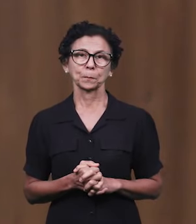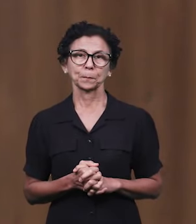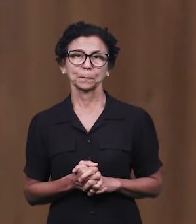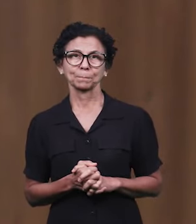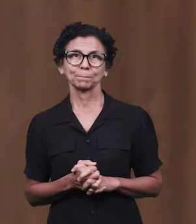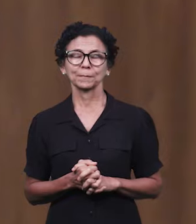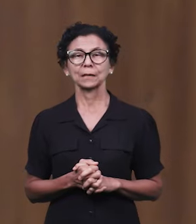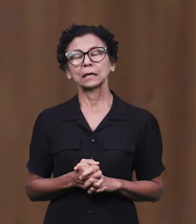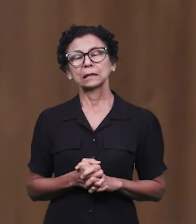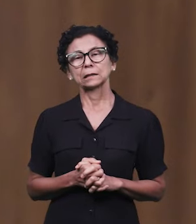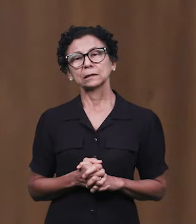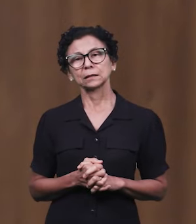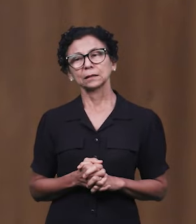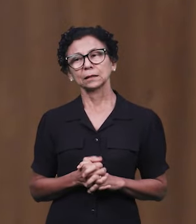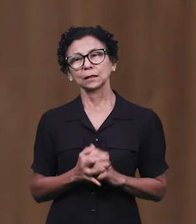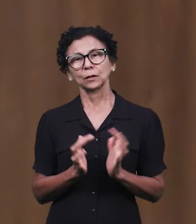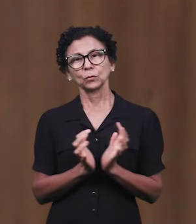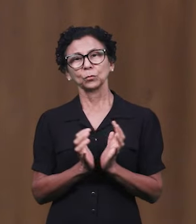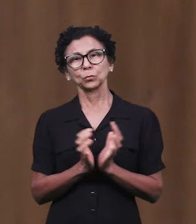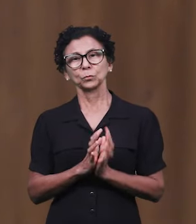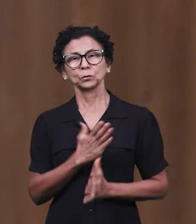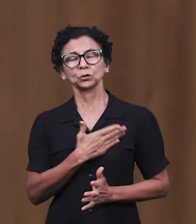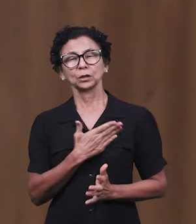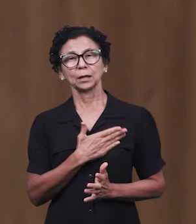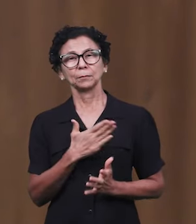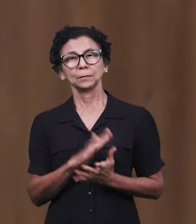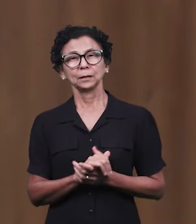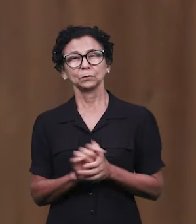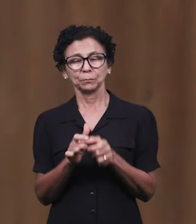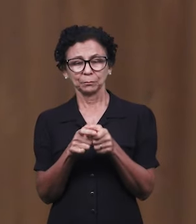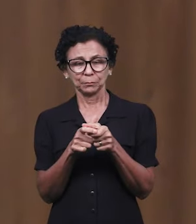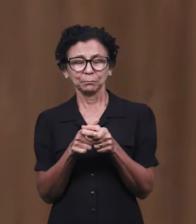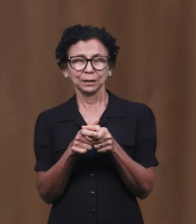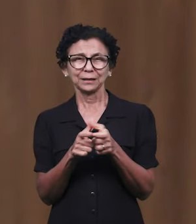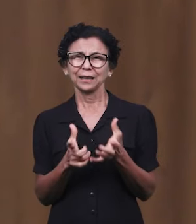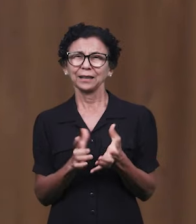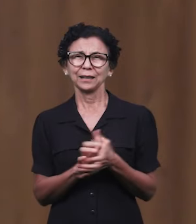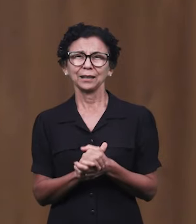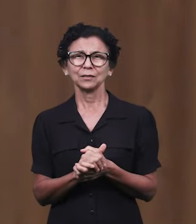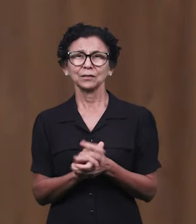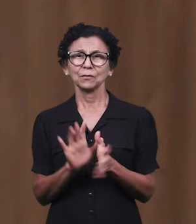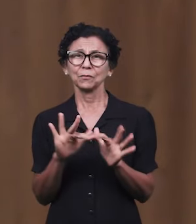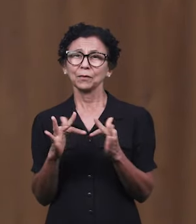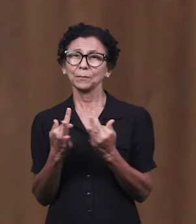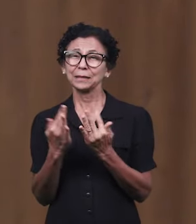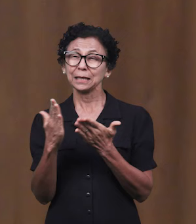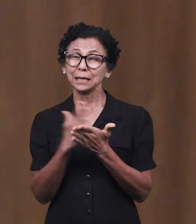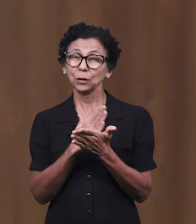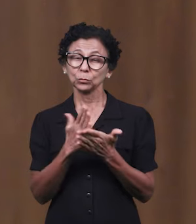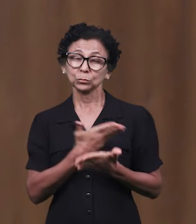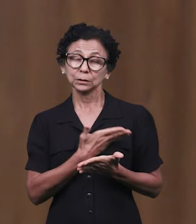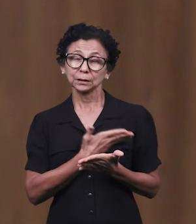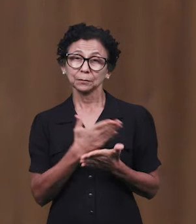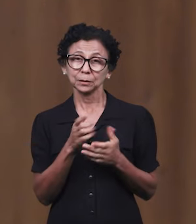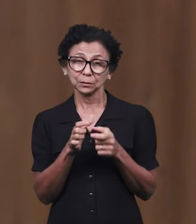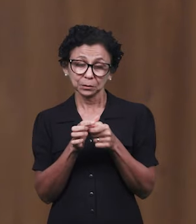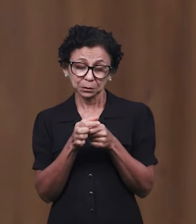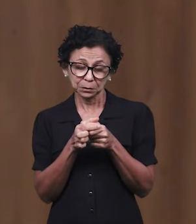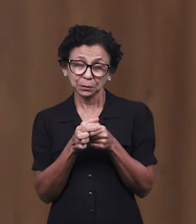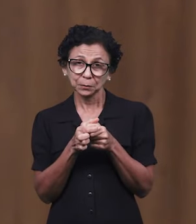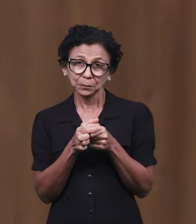amizades extremamente restrito. A família e alguns amigos bem pouquinhos, não é? E nós temos